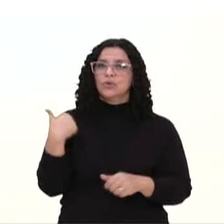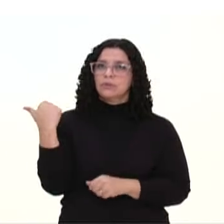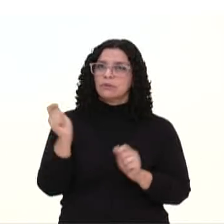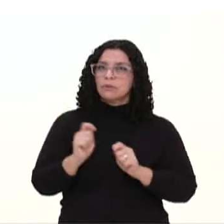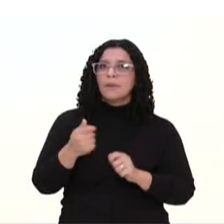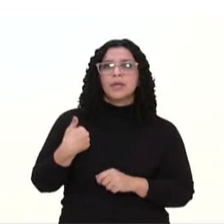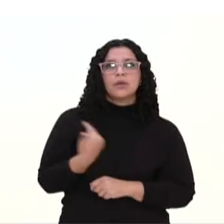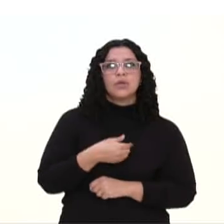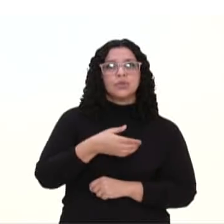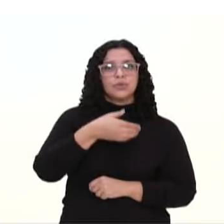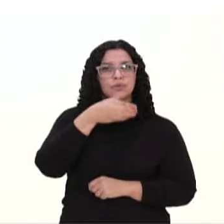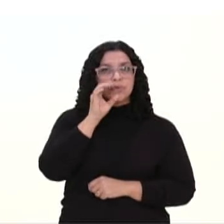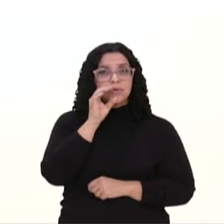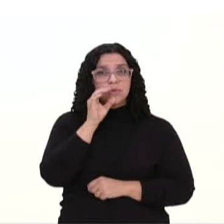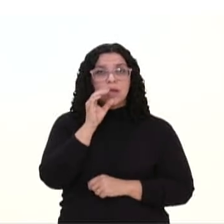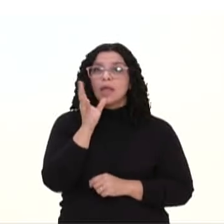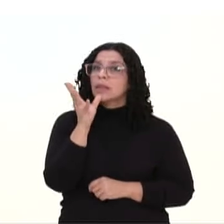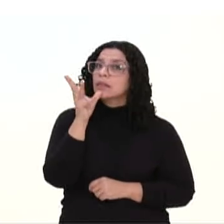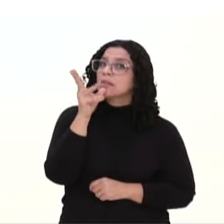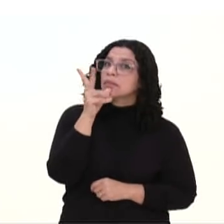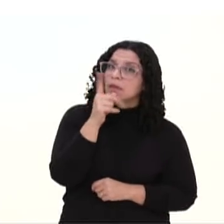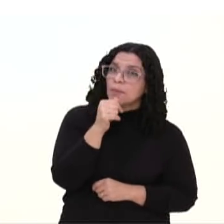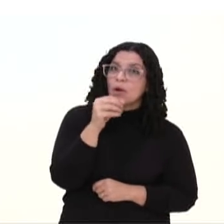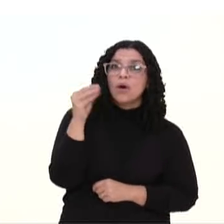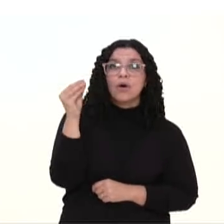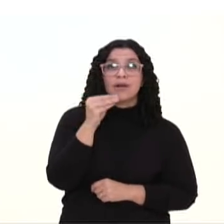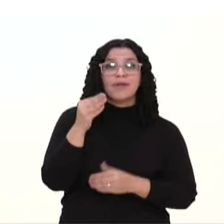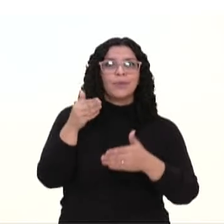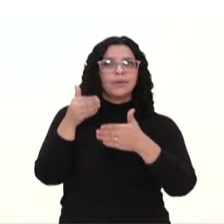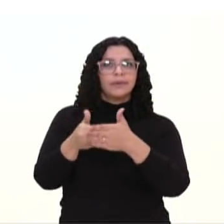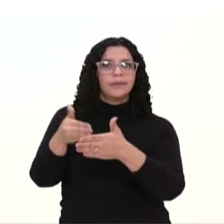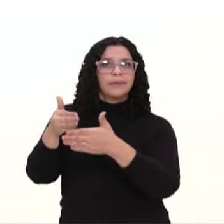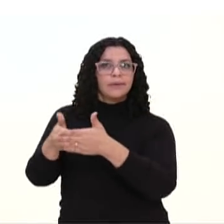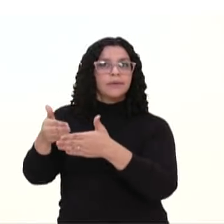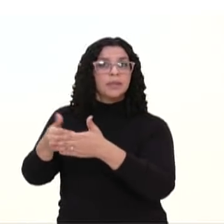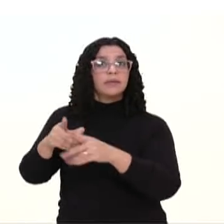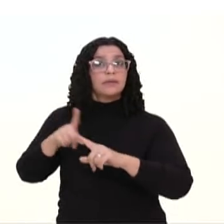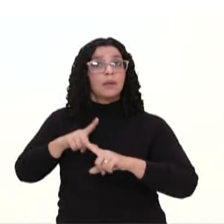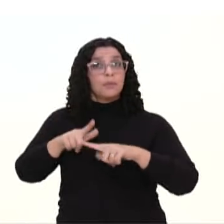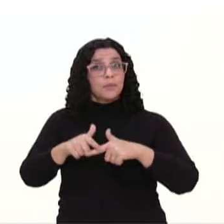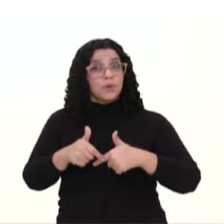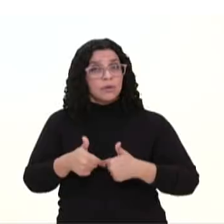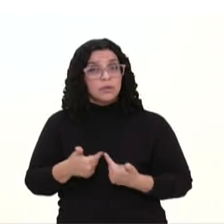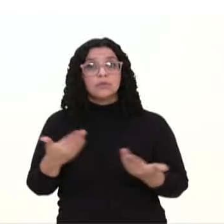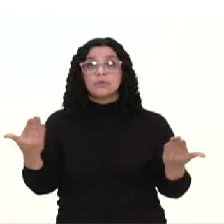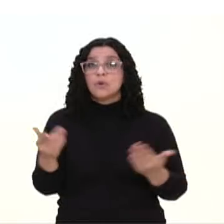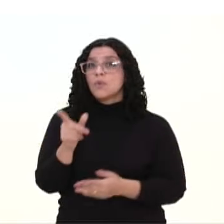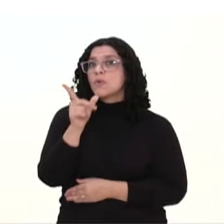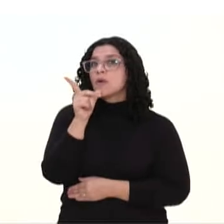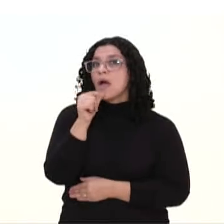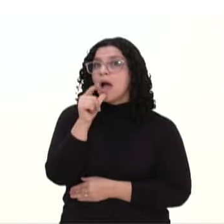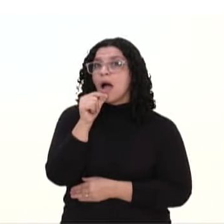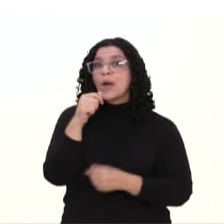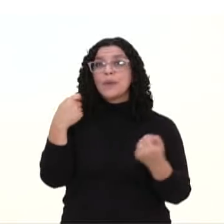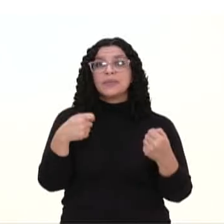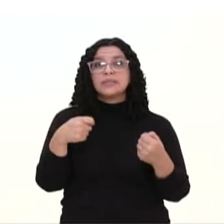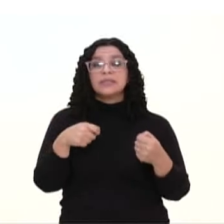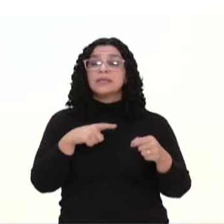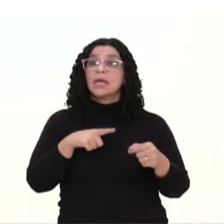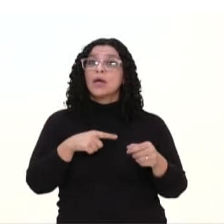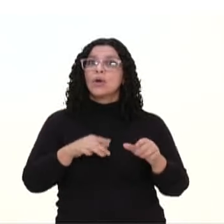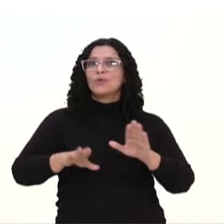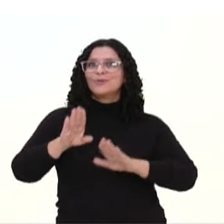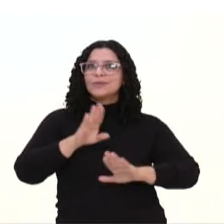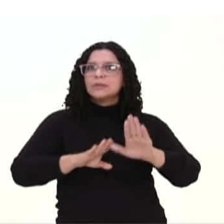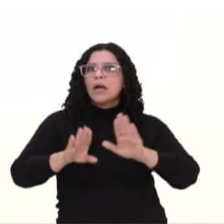são lentos, frágeis e muito limitados. Assim sendo, a água deve ser manipulada